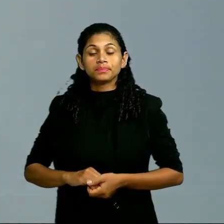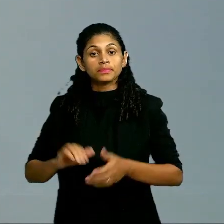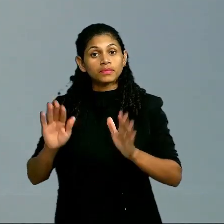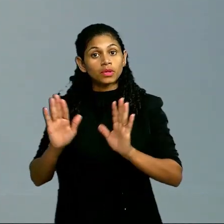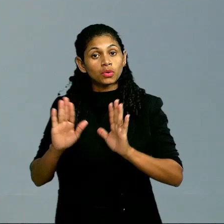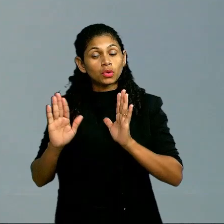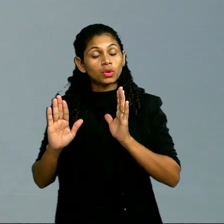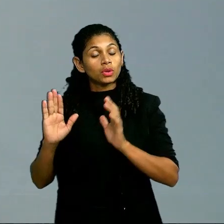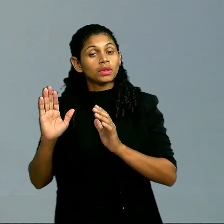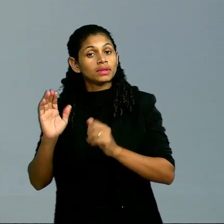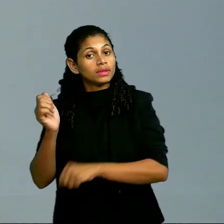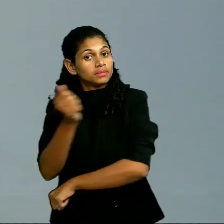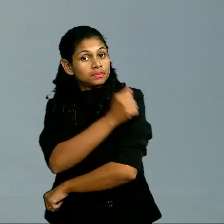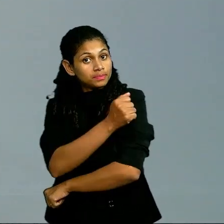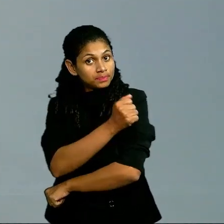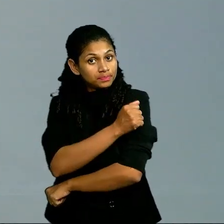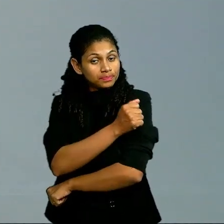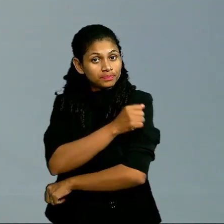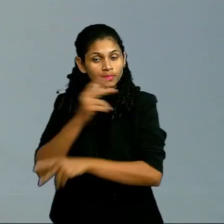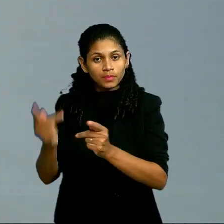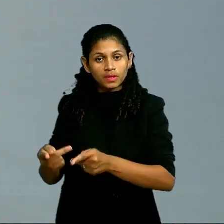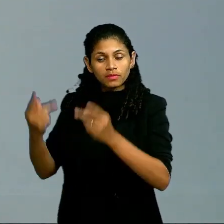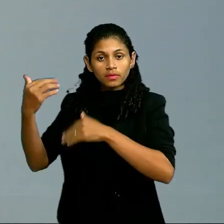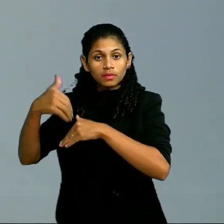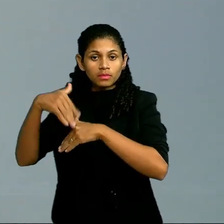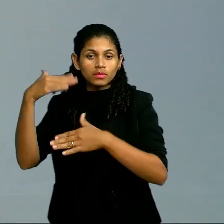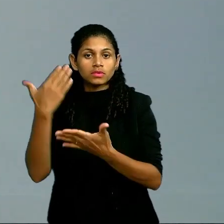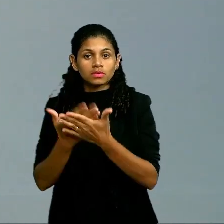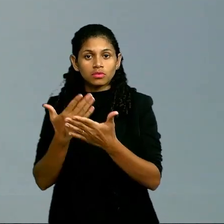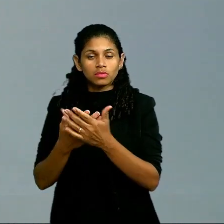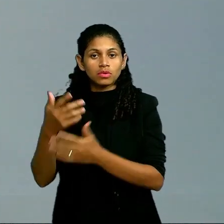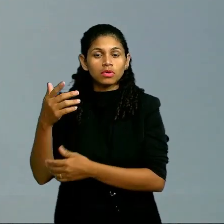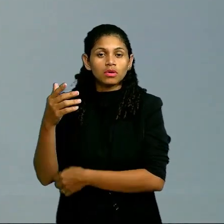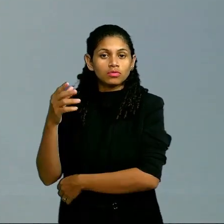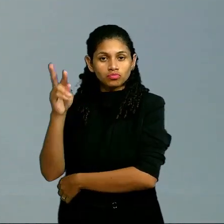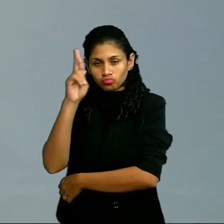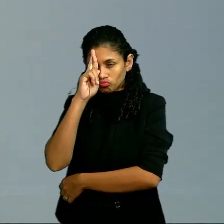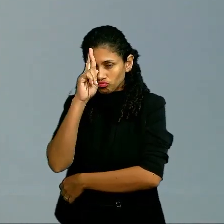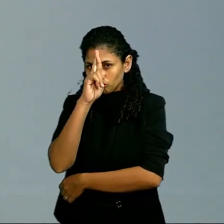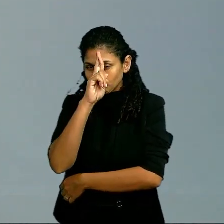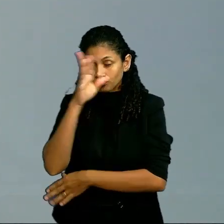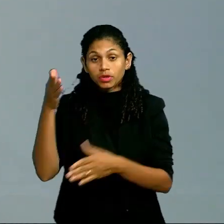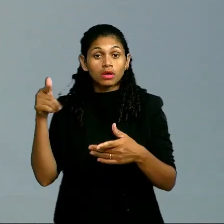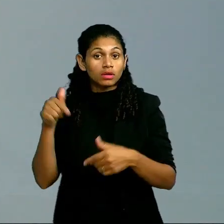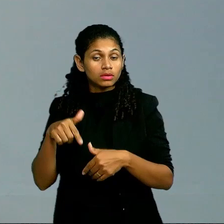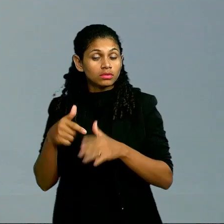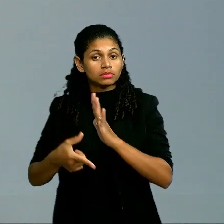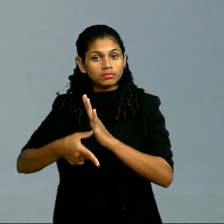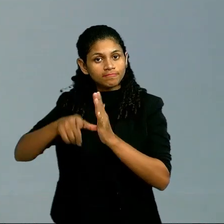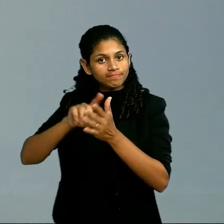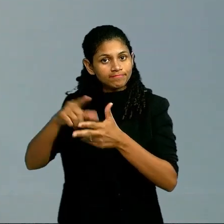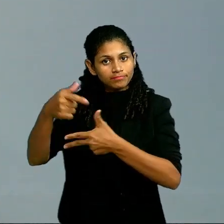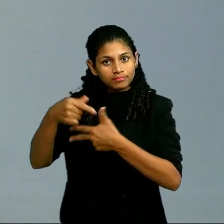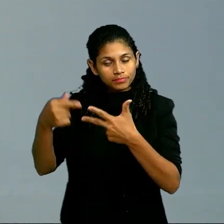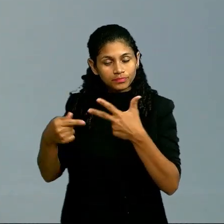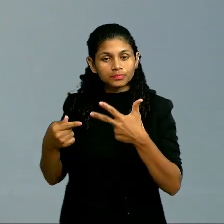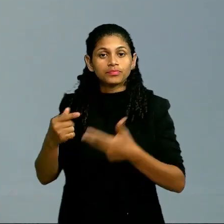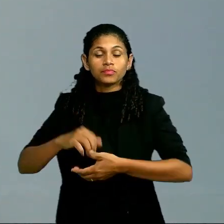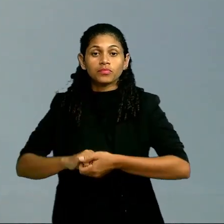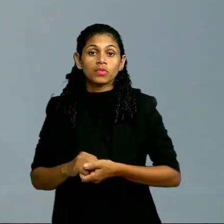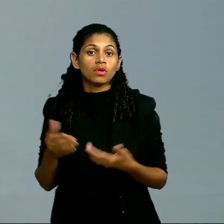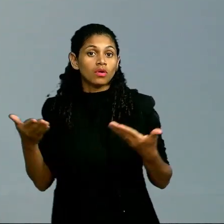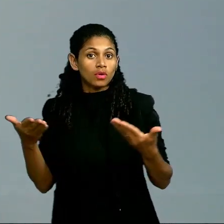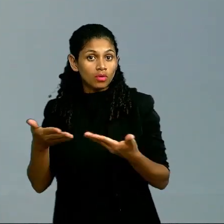Olá, querido aluno, tudo bem? Bem-vindo a mais uma aula de História aqui no nosso Pré-ENEM Legal. Hoje nós